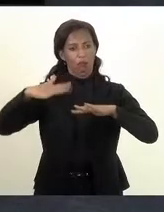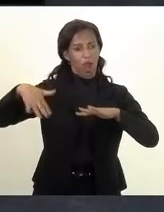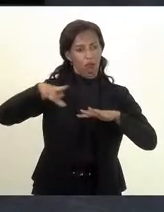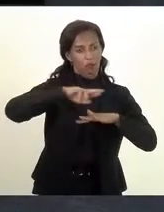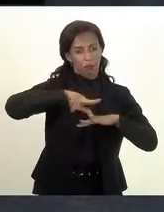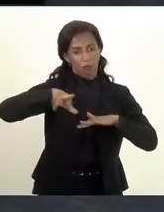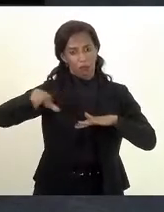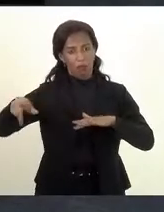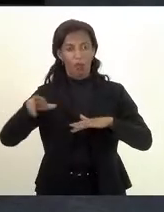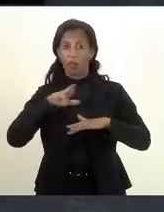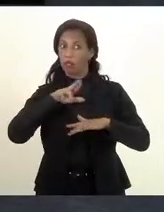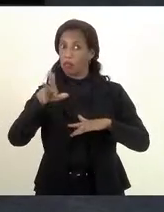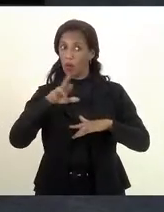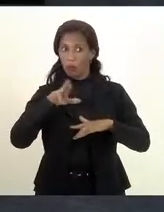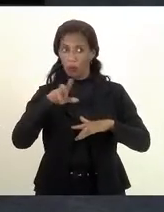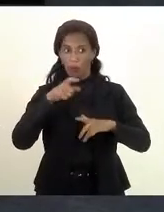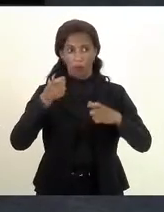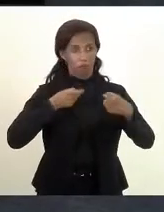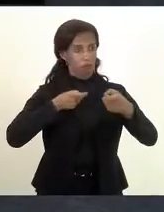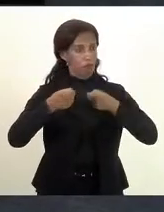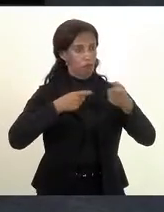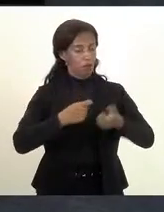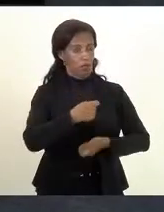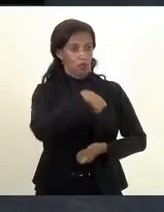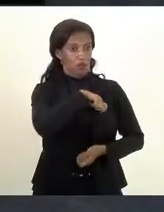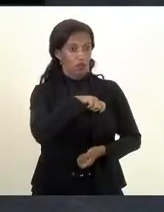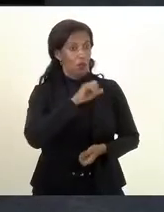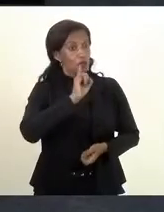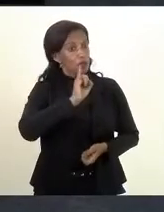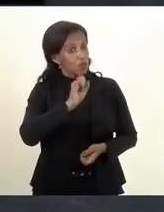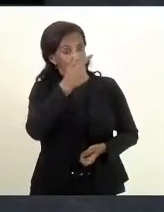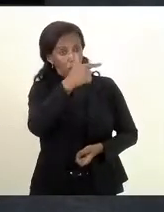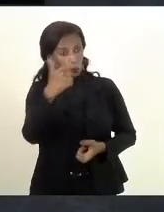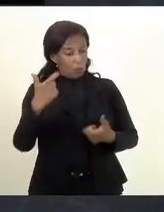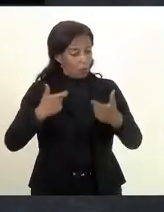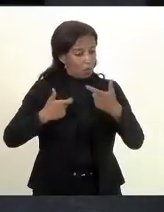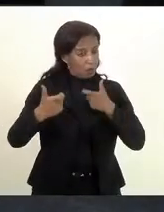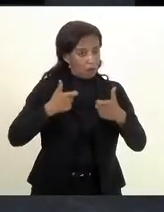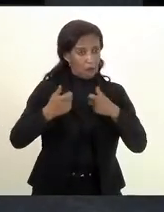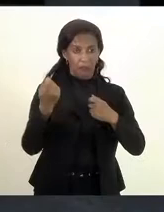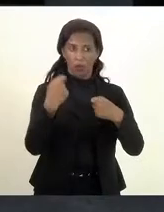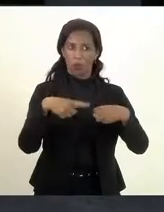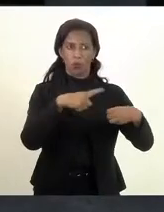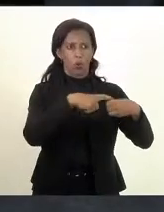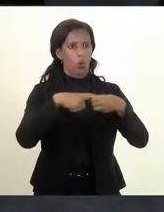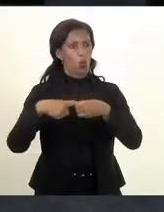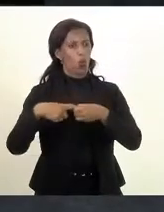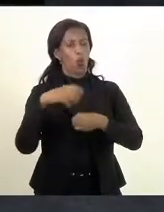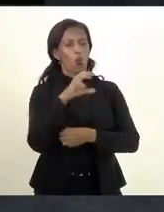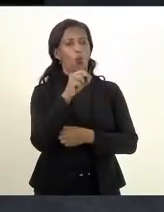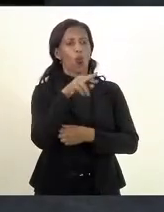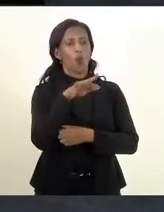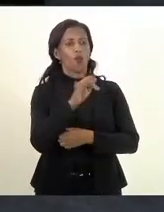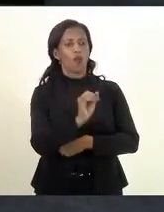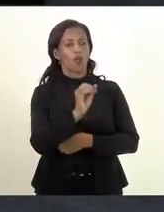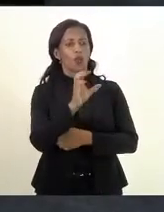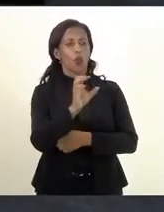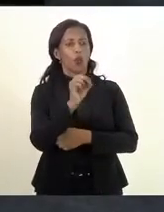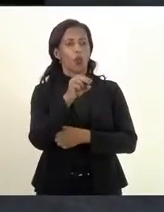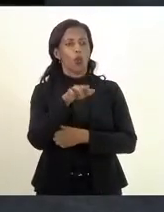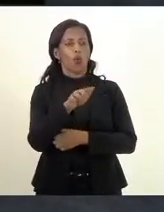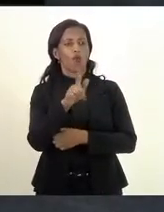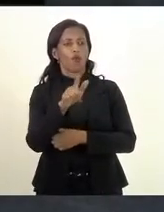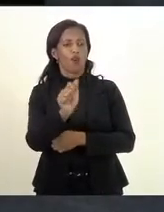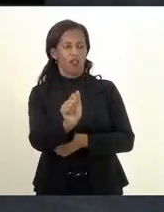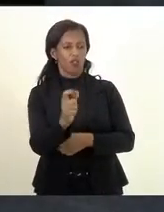não é guerra fiscal, se não é guerra fiscal, não precisa de convênio com o FAES. Não precisando de convênio